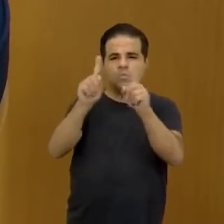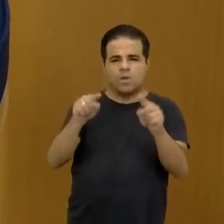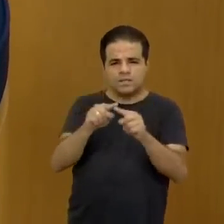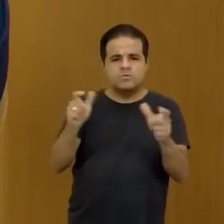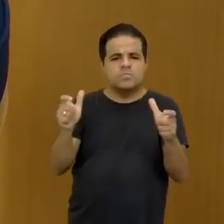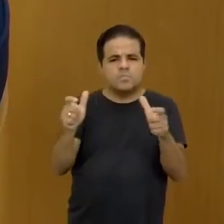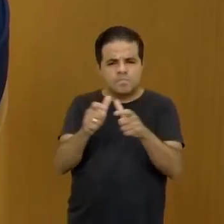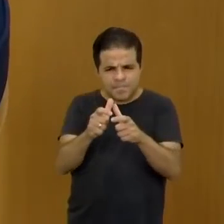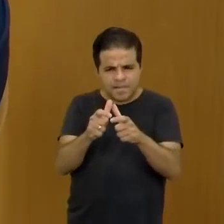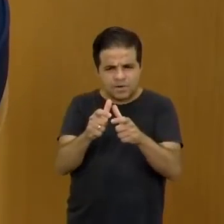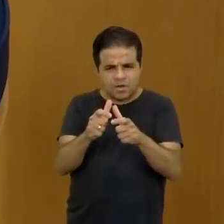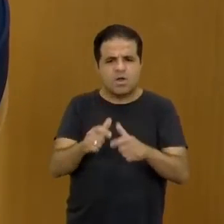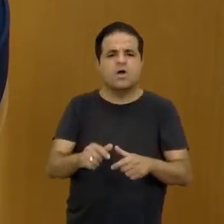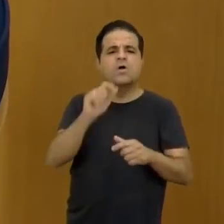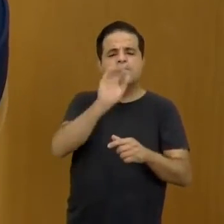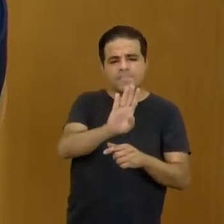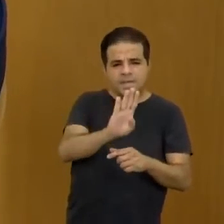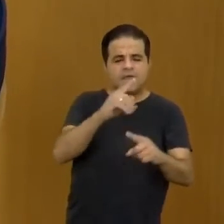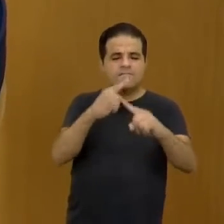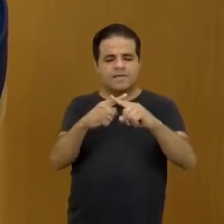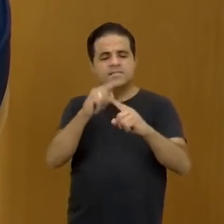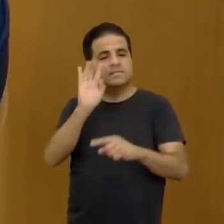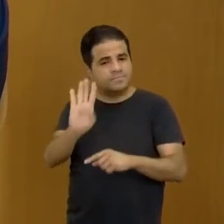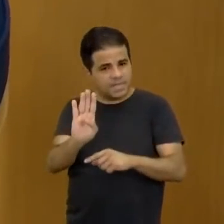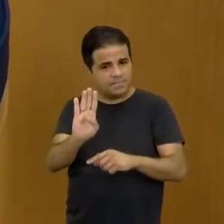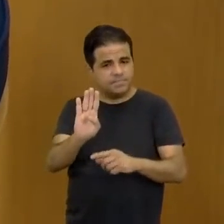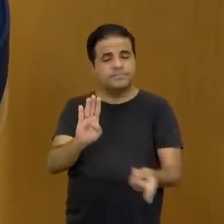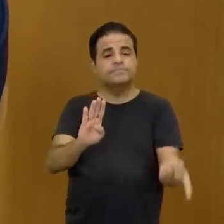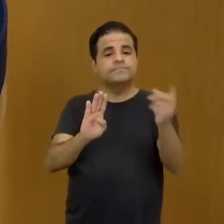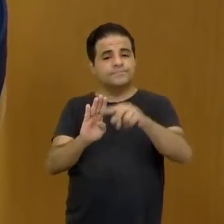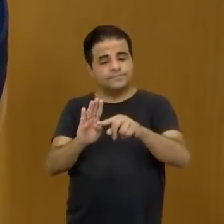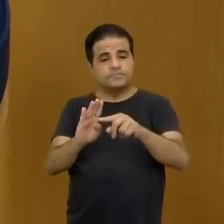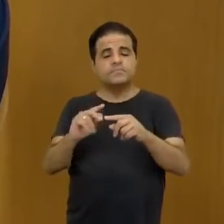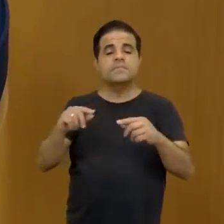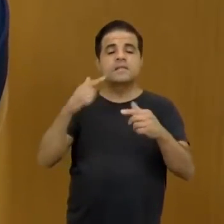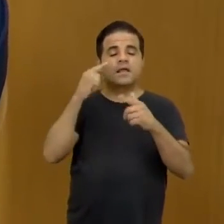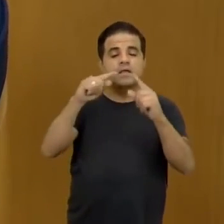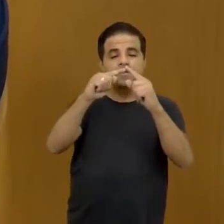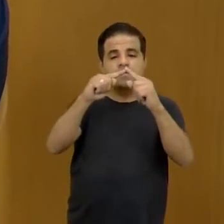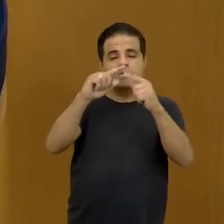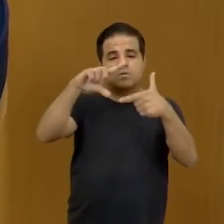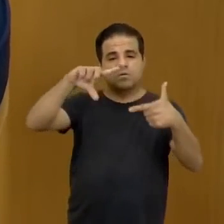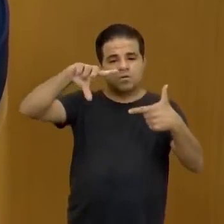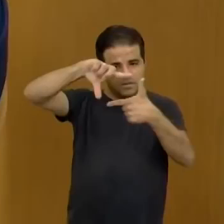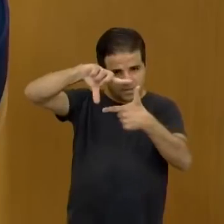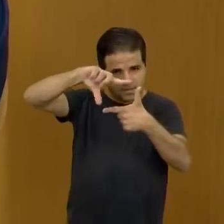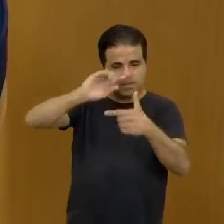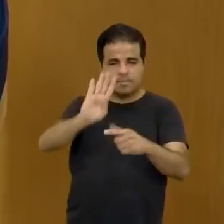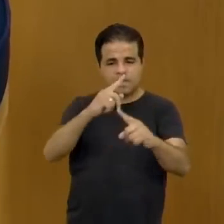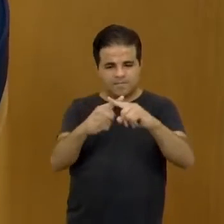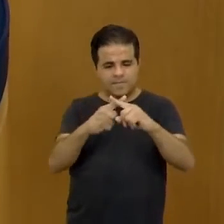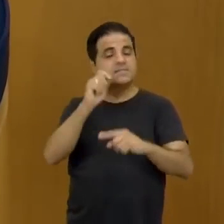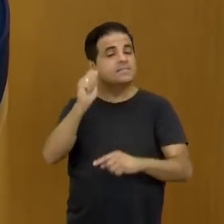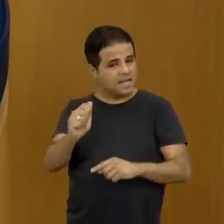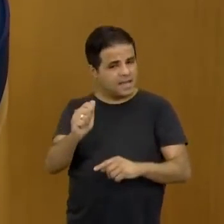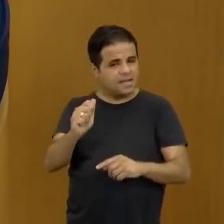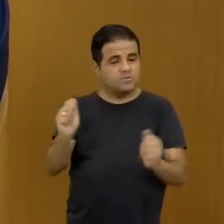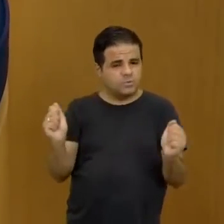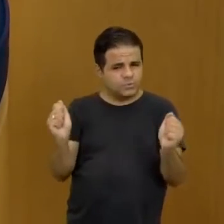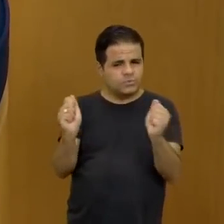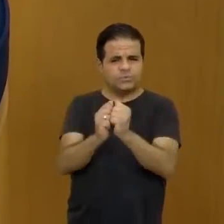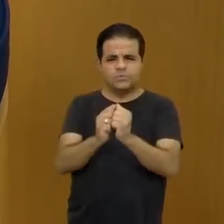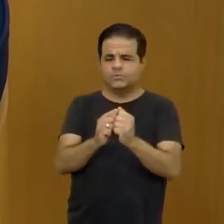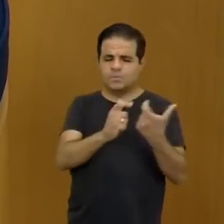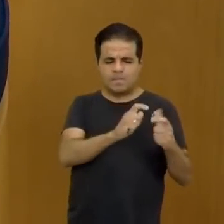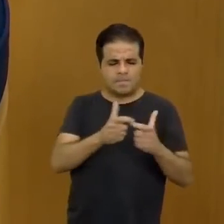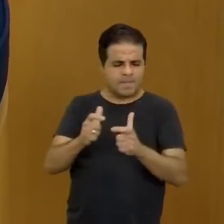quadradinho pequeno de tamanho bxb e aqui a gente tem um retângulo linho de vezes a quando